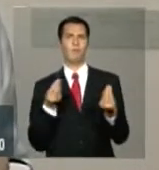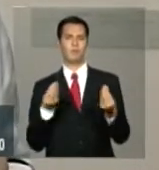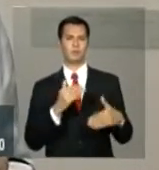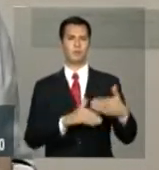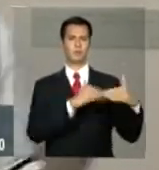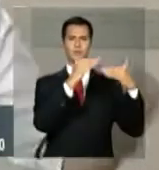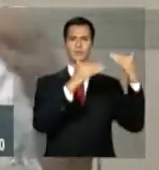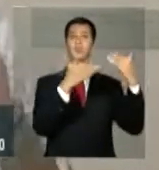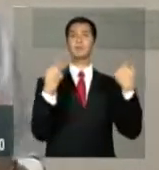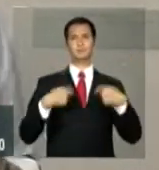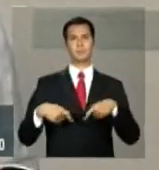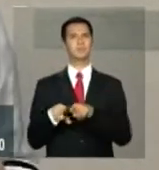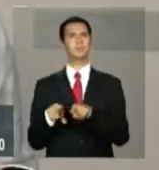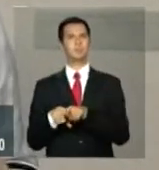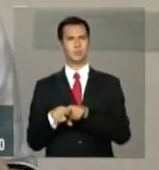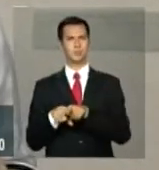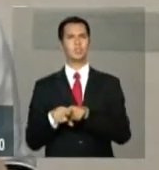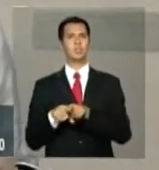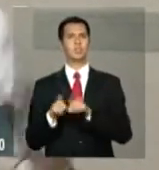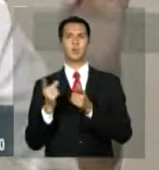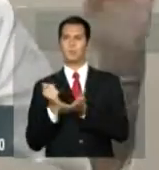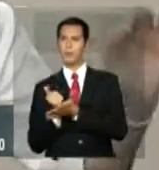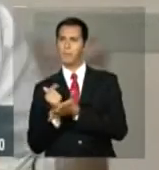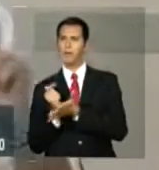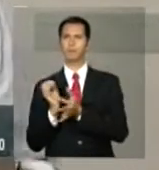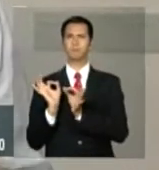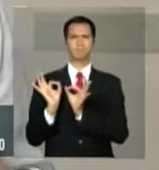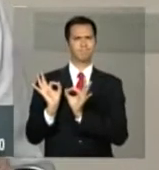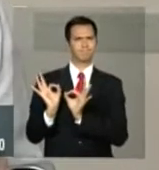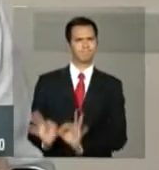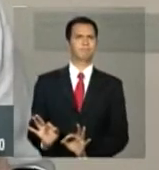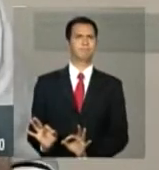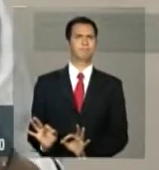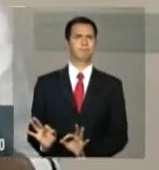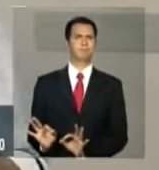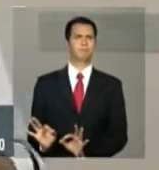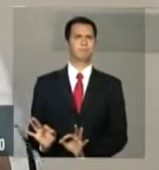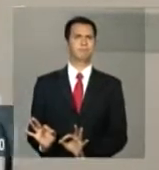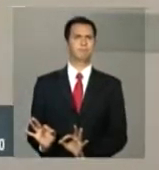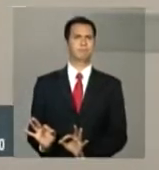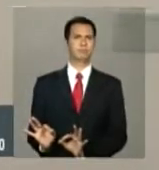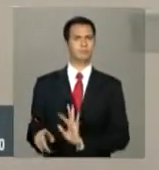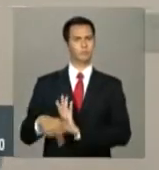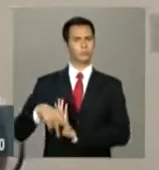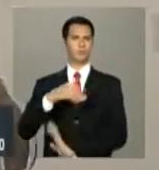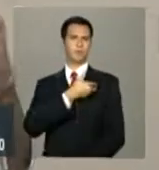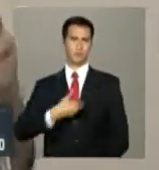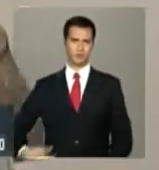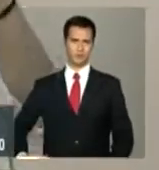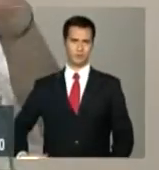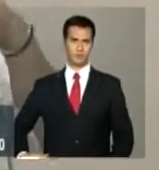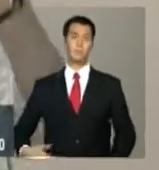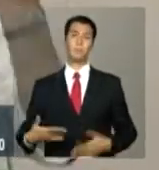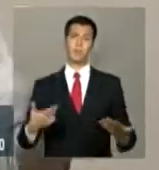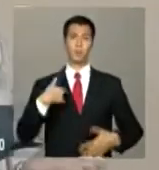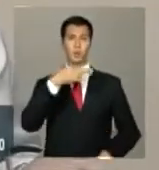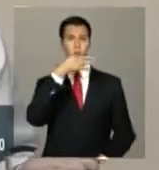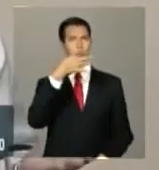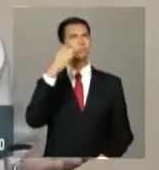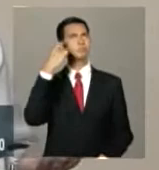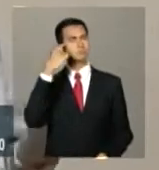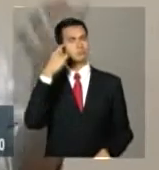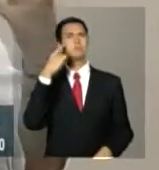públicas sólidas. Também é a nossa experiência. Esta é uma questão que há, eu acho, um consenso. Agora, a partir